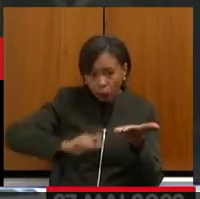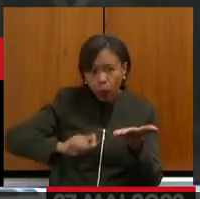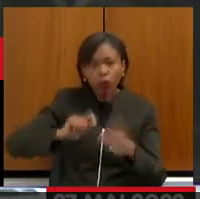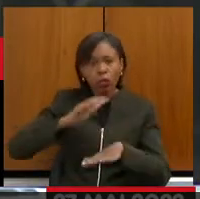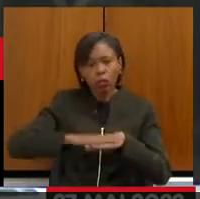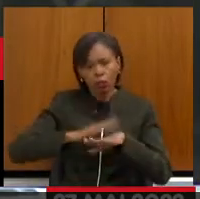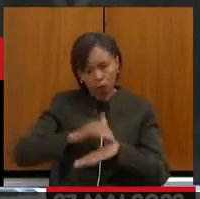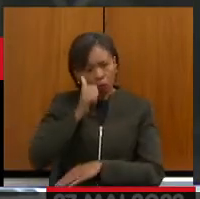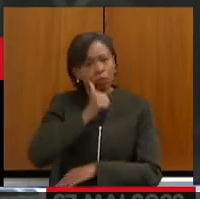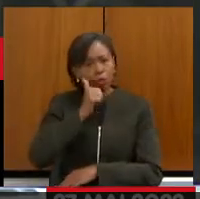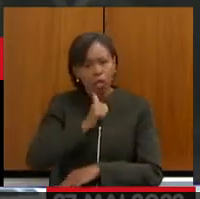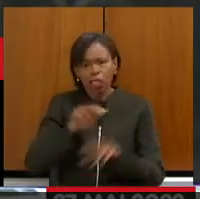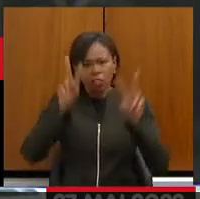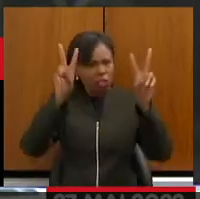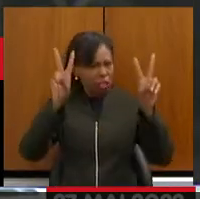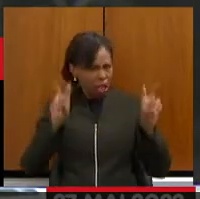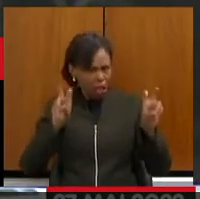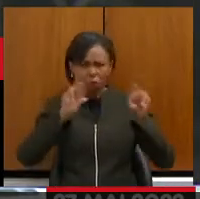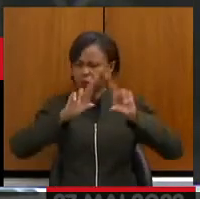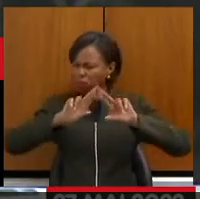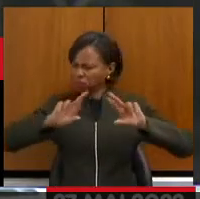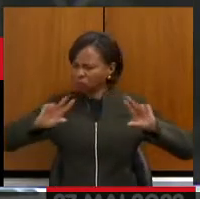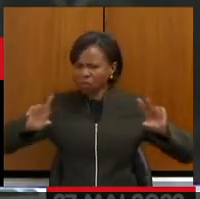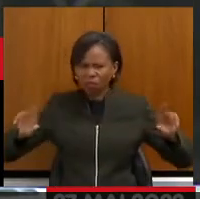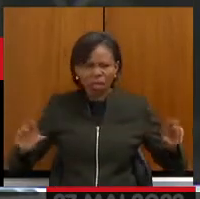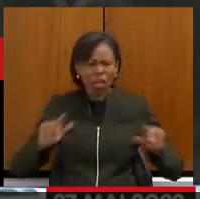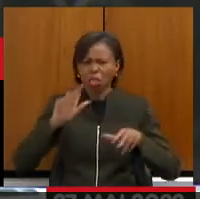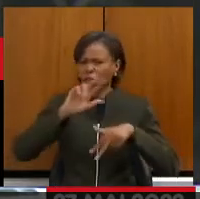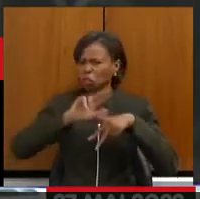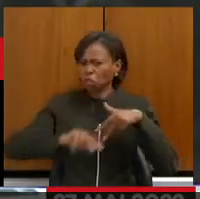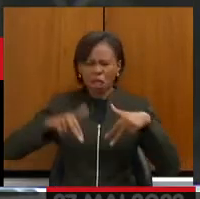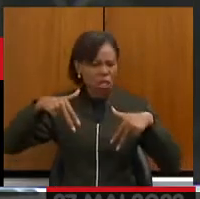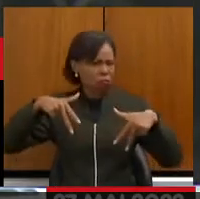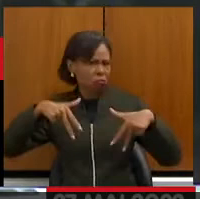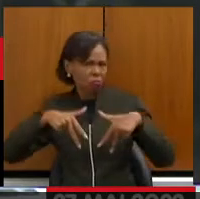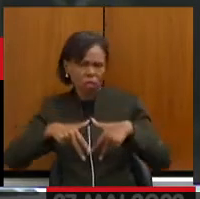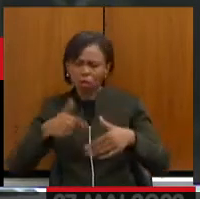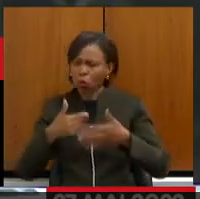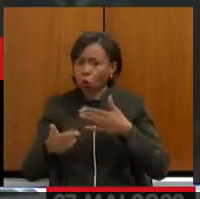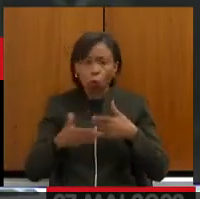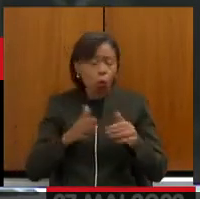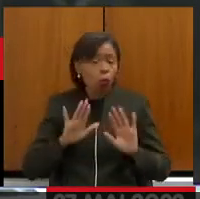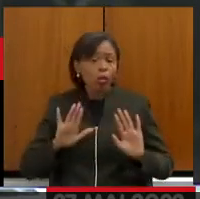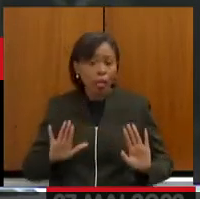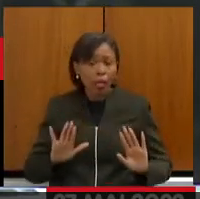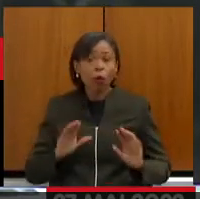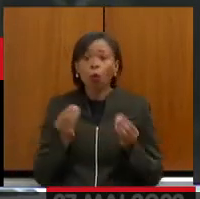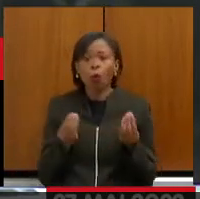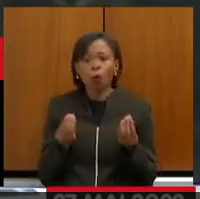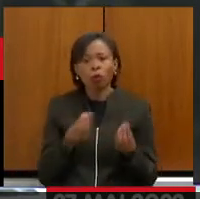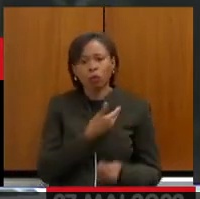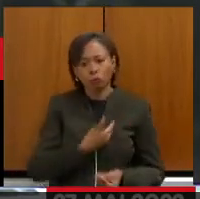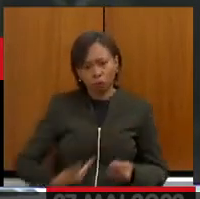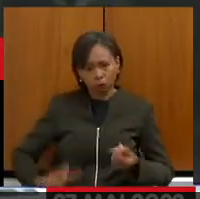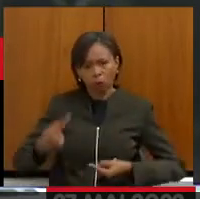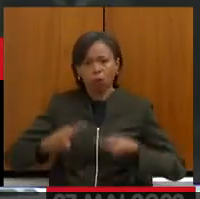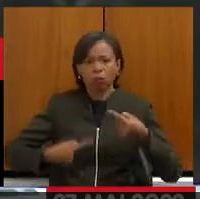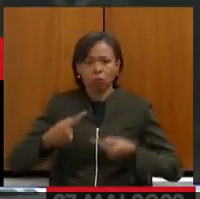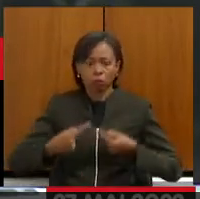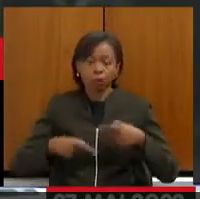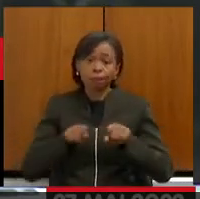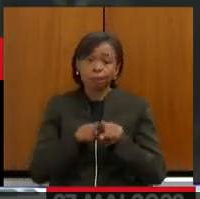independente do tema gênero ou abordagem através de políticas públicas e